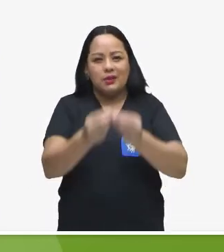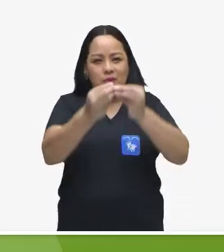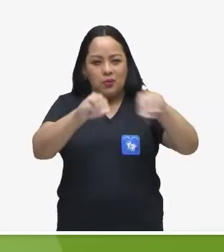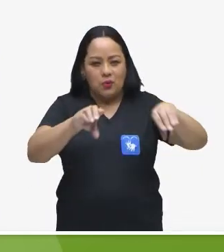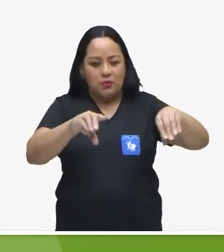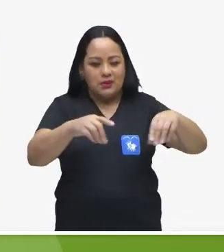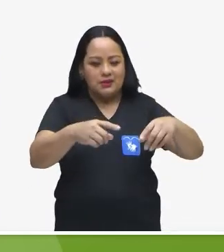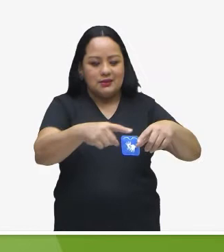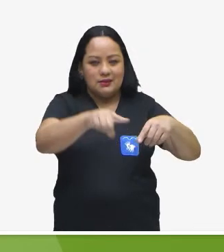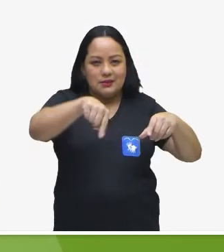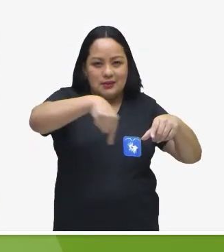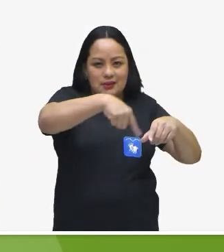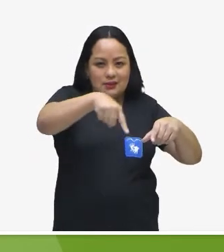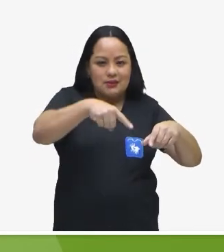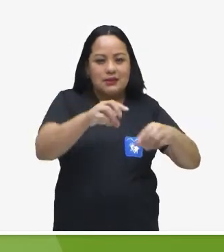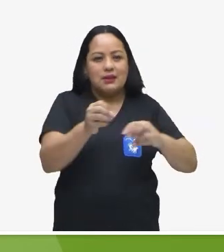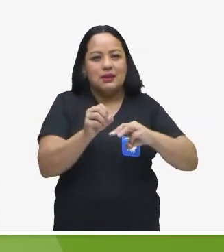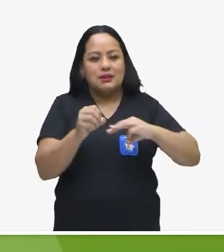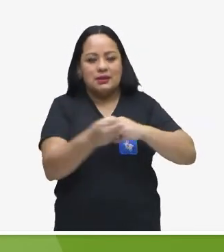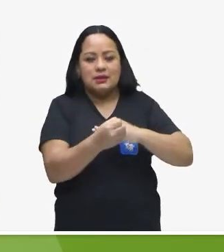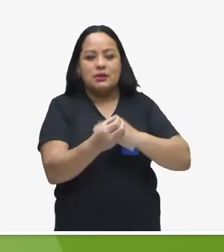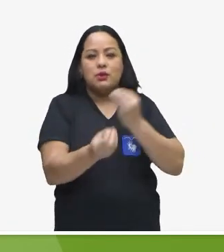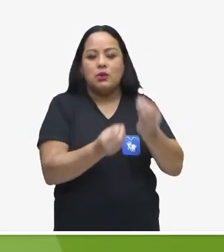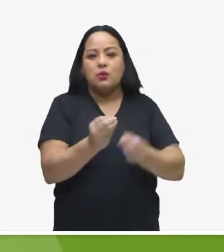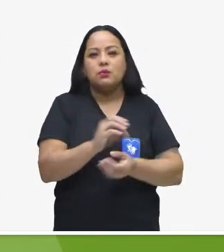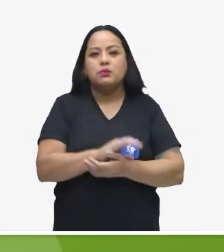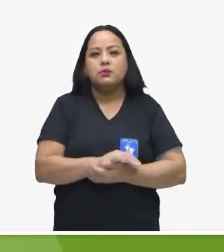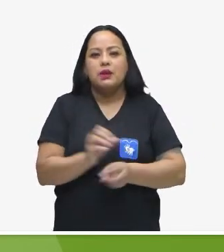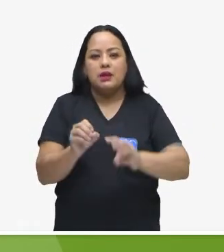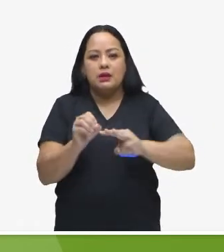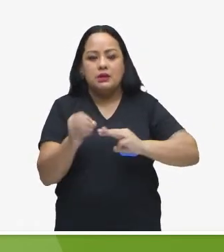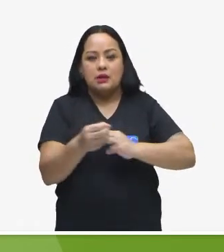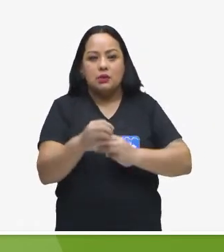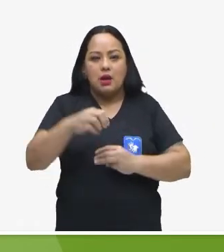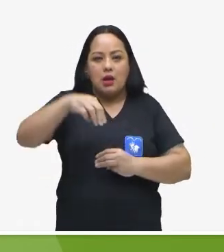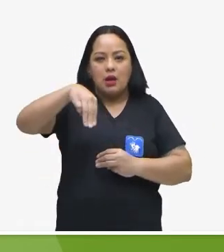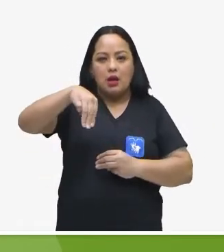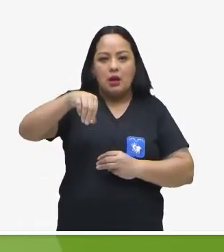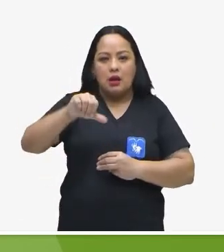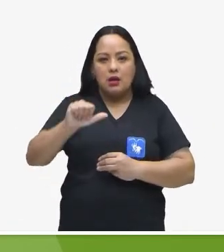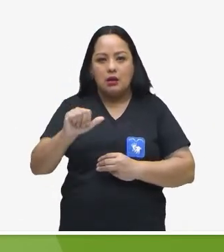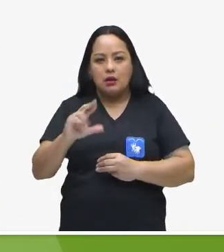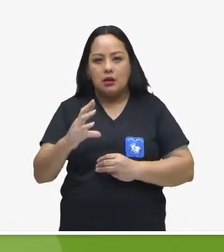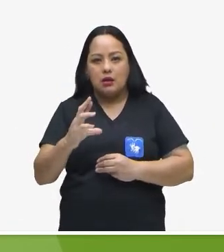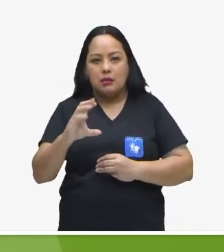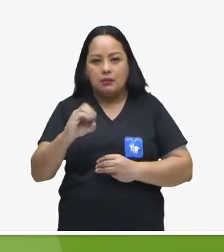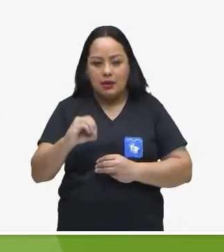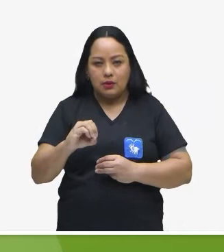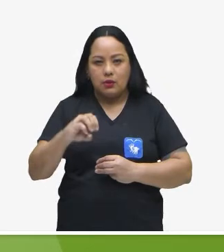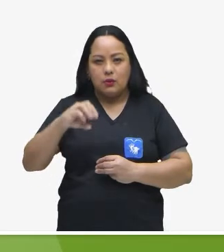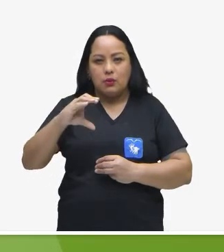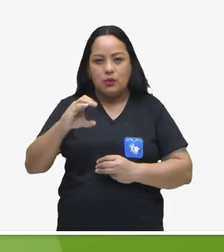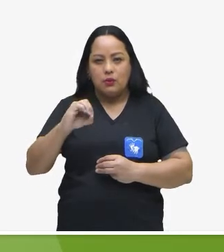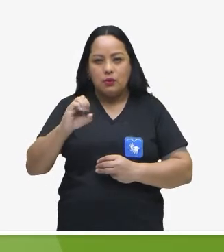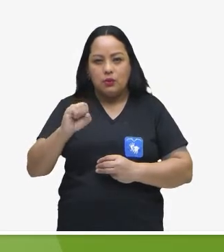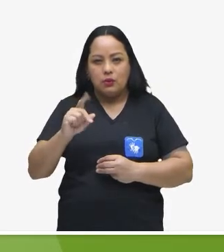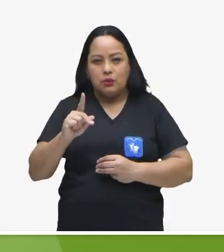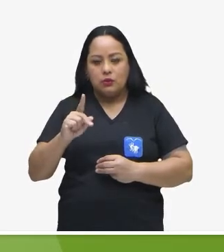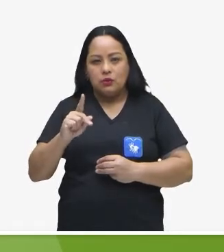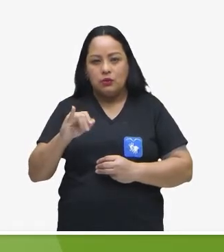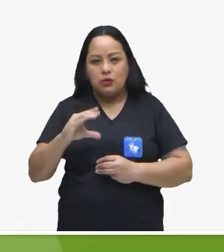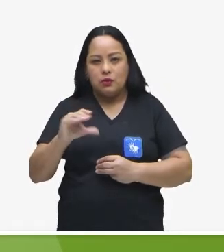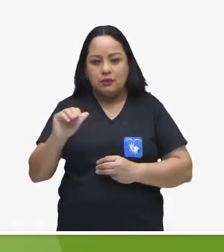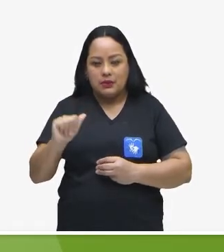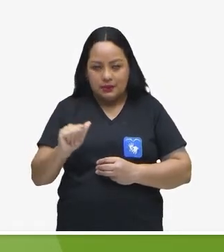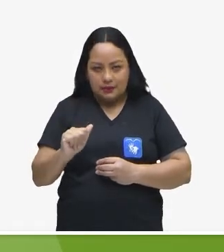né? Então, temos as células que são chamadas de células macroscópicas, né? Células macroscópicas.